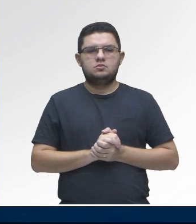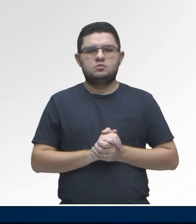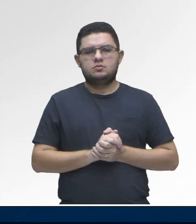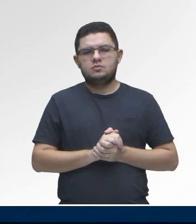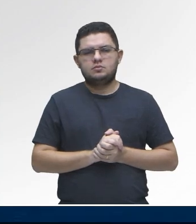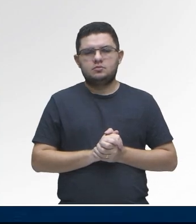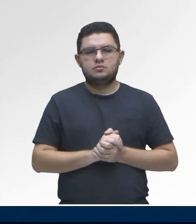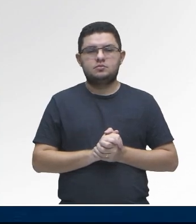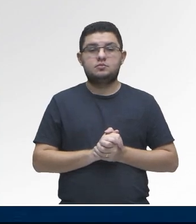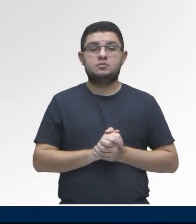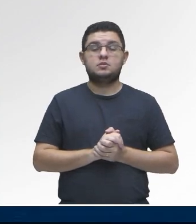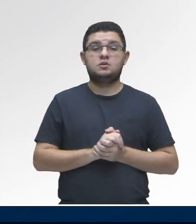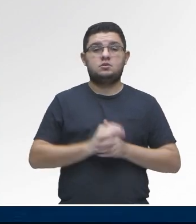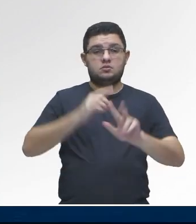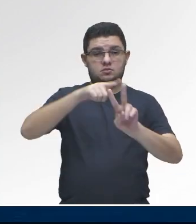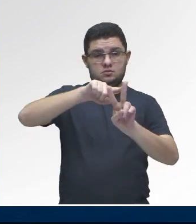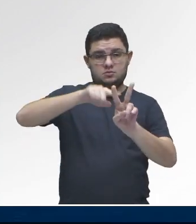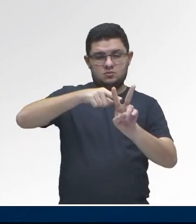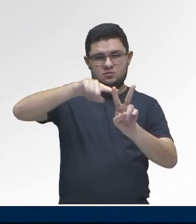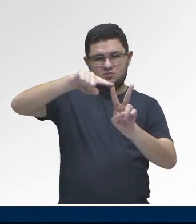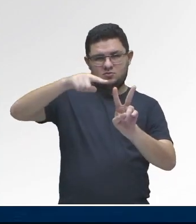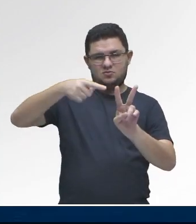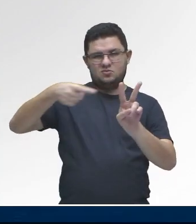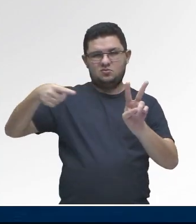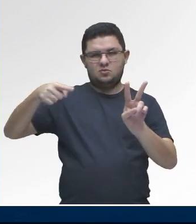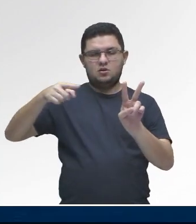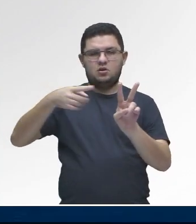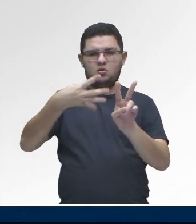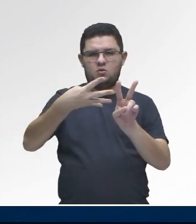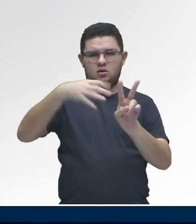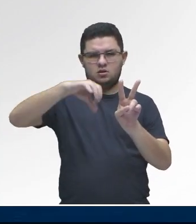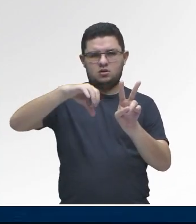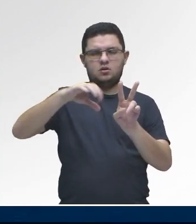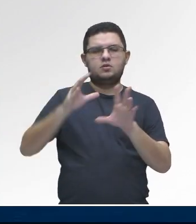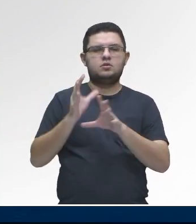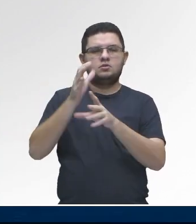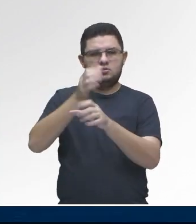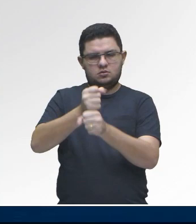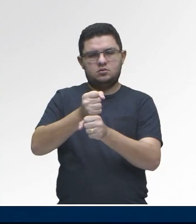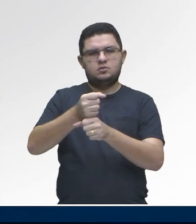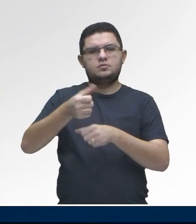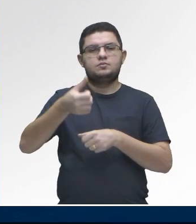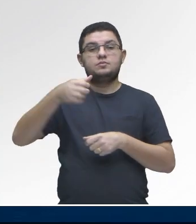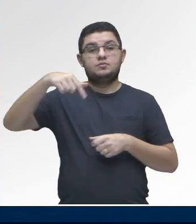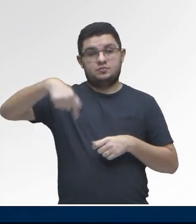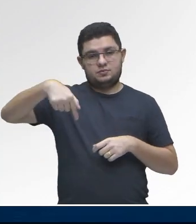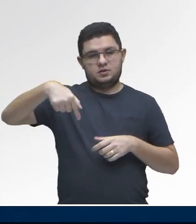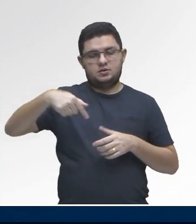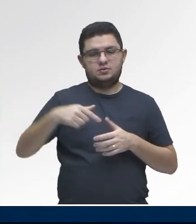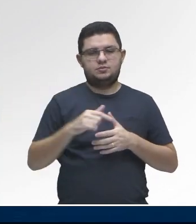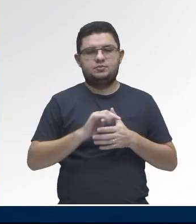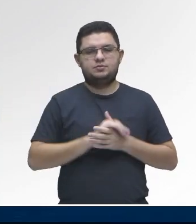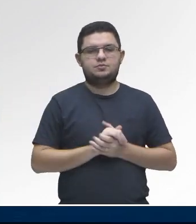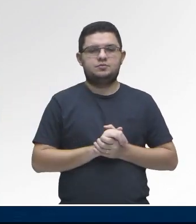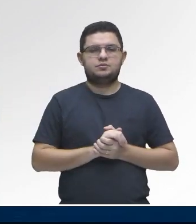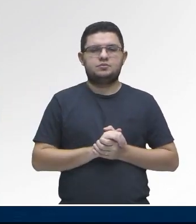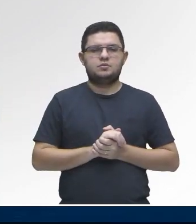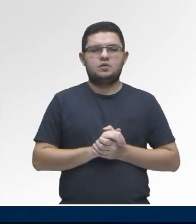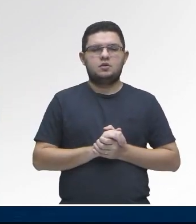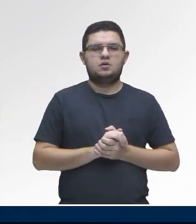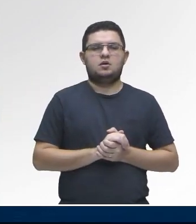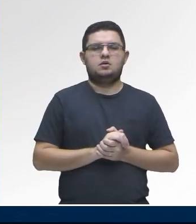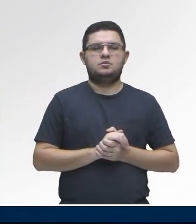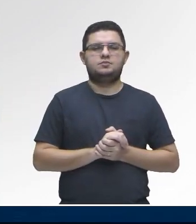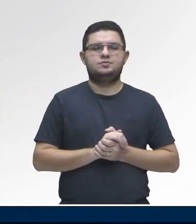E a de 49 é 7. Tanto faz ser mais 14 ou menos 14, vai dar